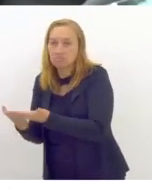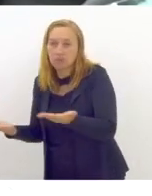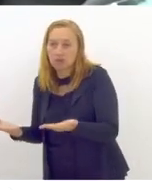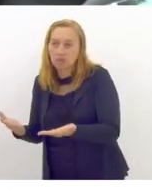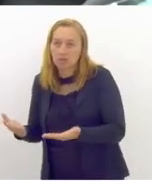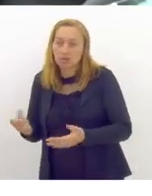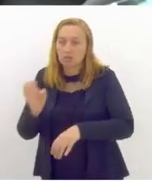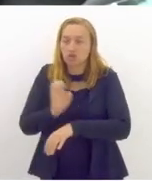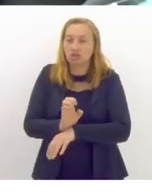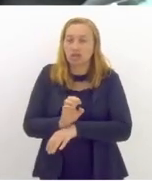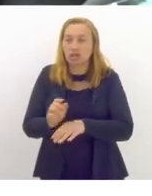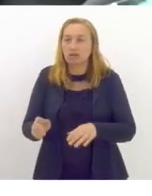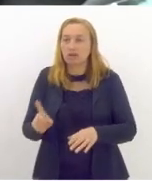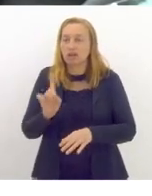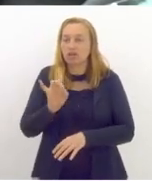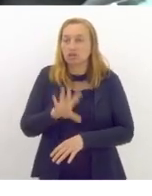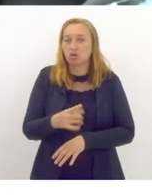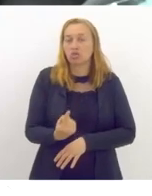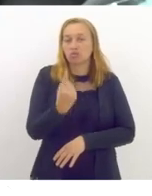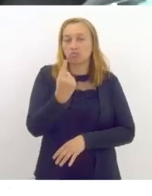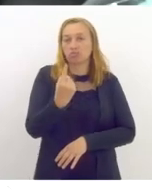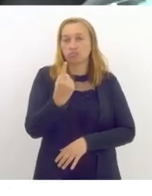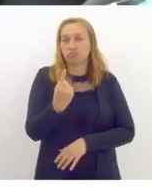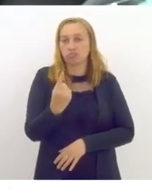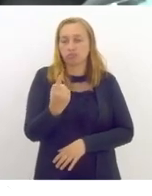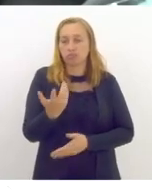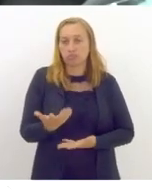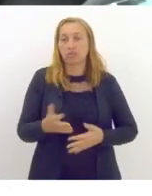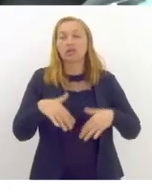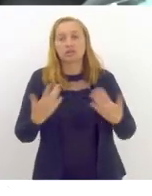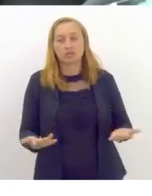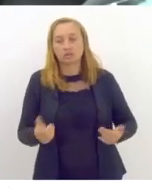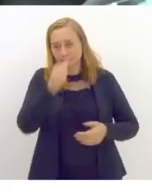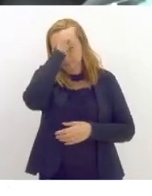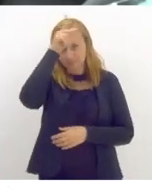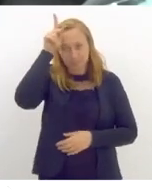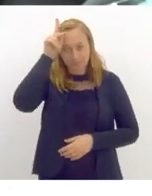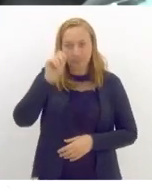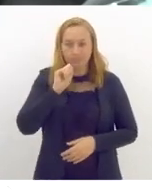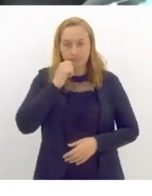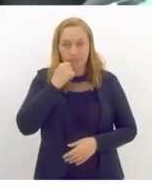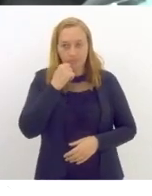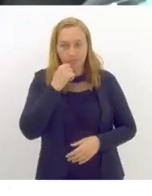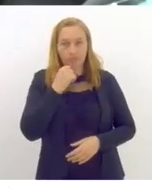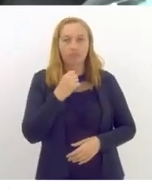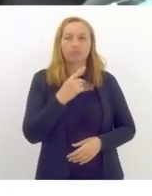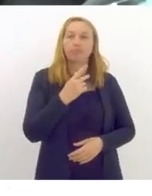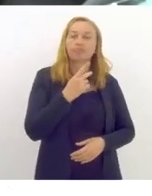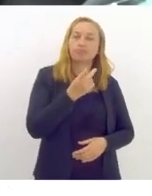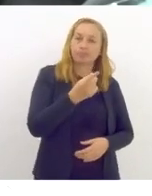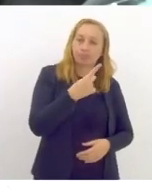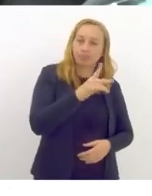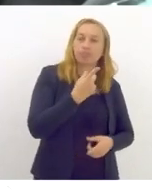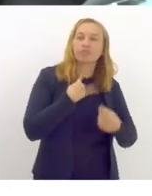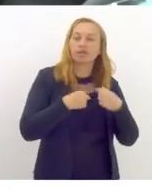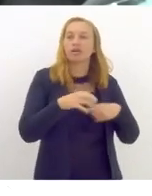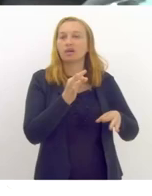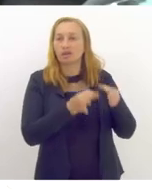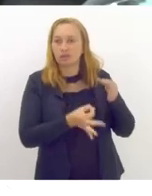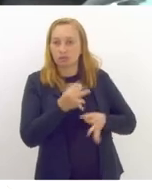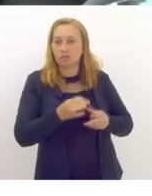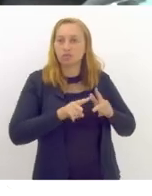o estado é um só ninguém é uma ilha então o prefeito Eduardo seu preto é justo é válido é uma